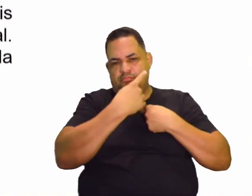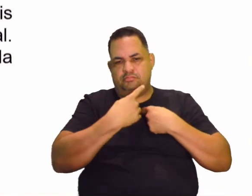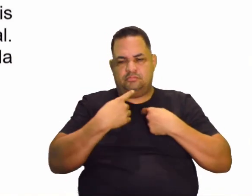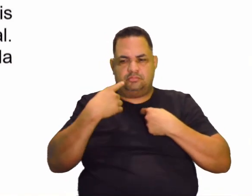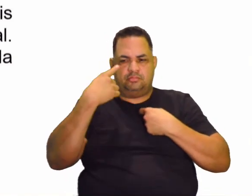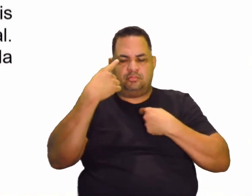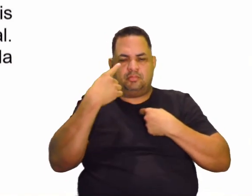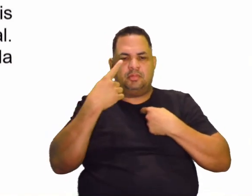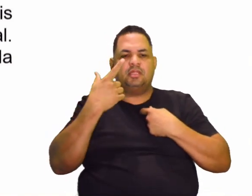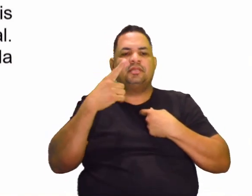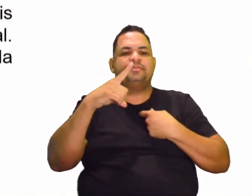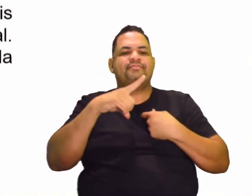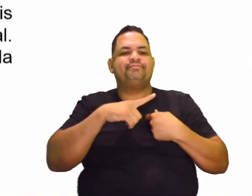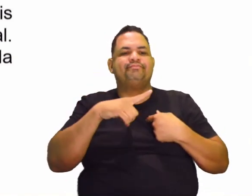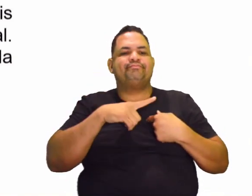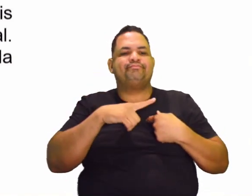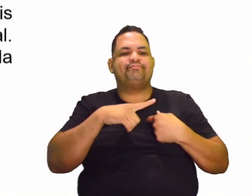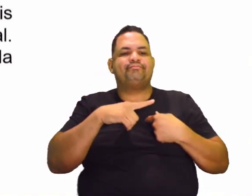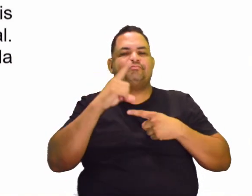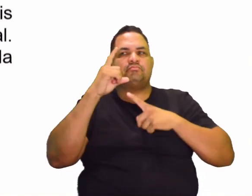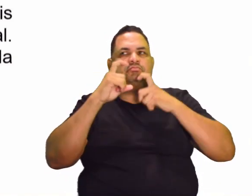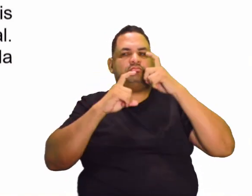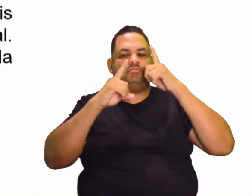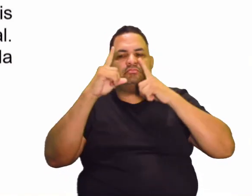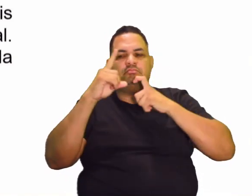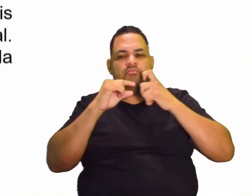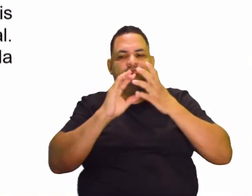porém ainda há pouco, né,